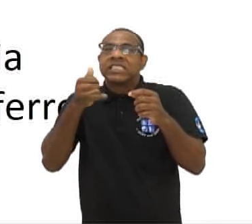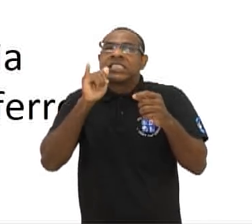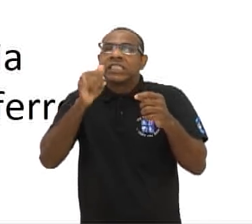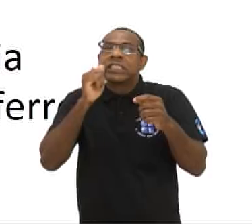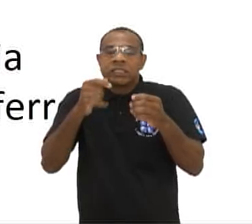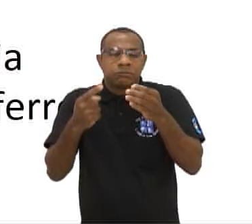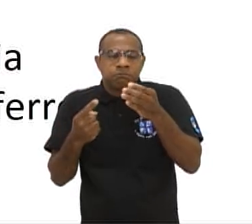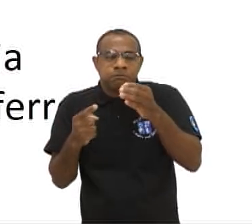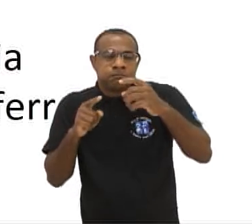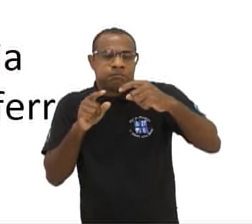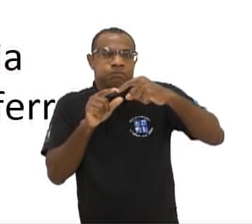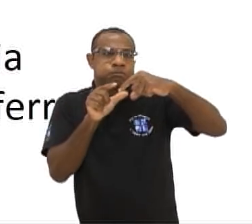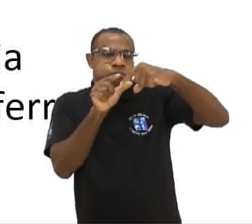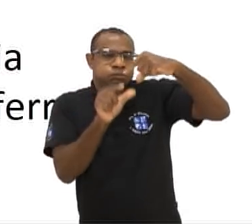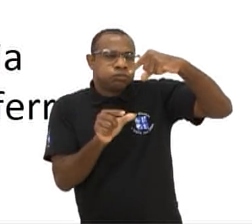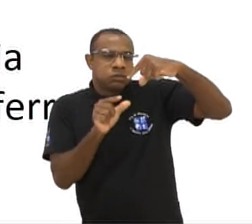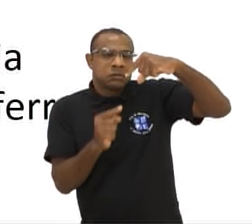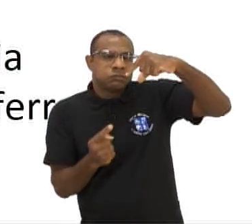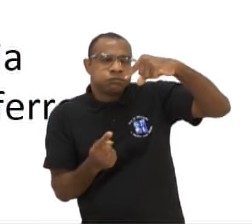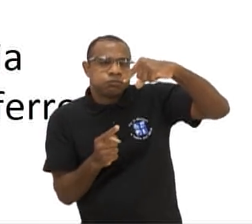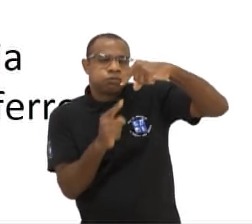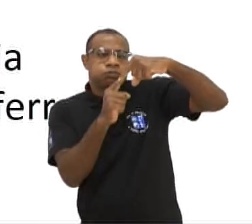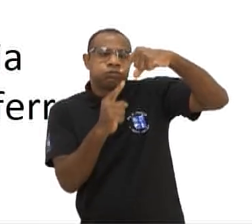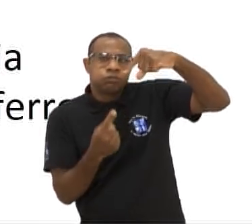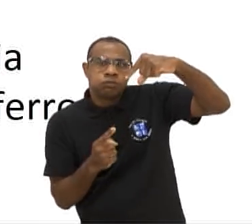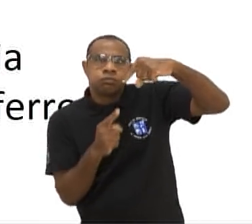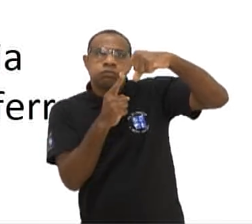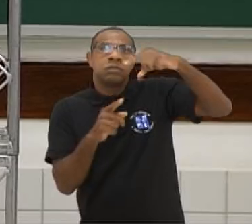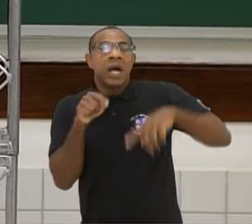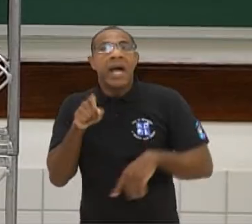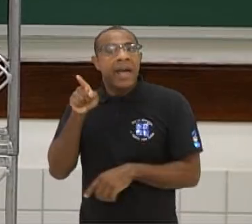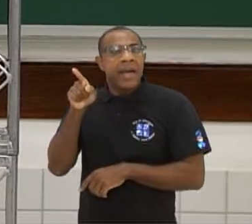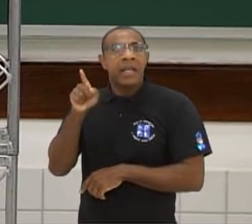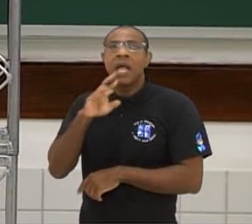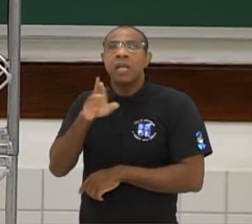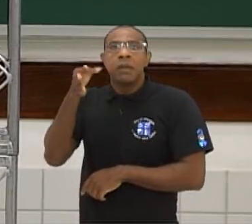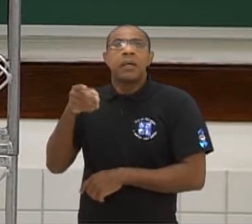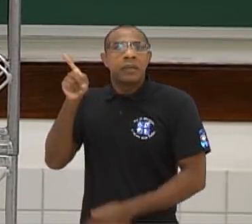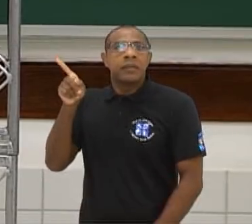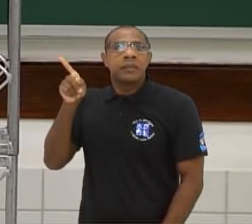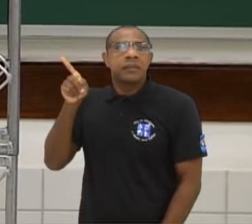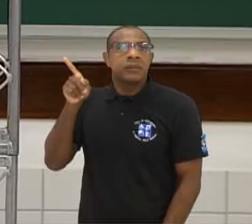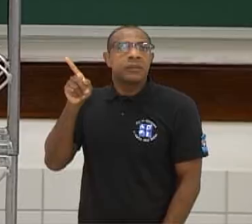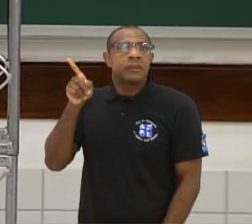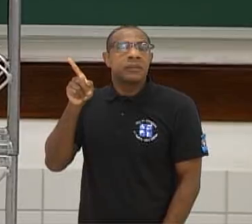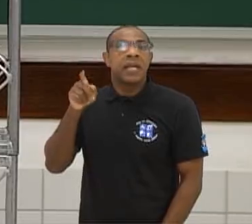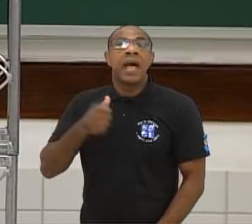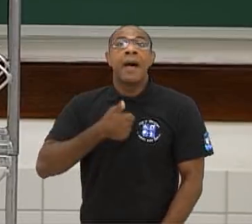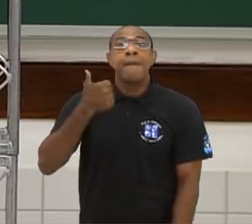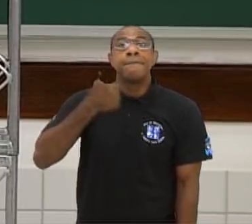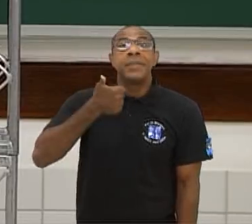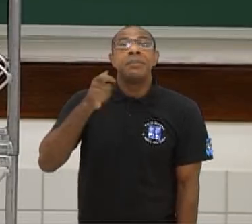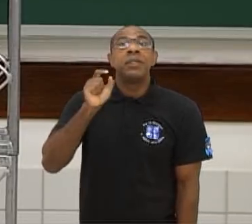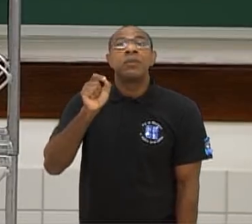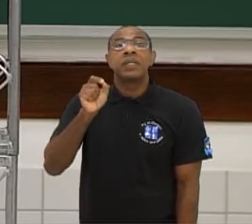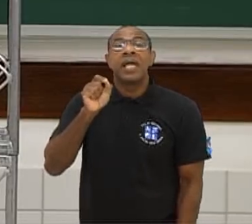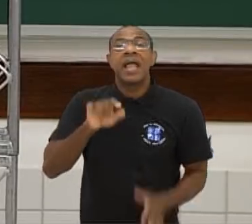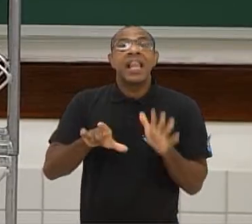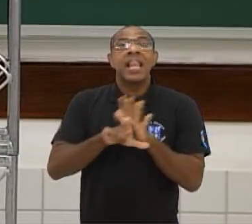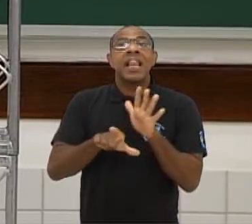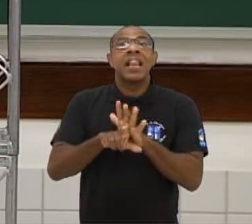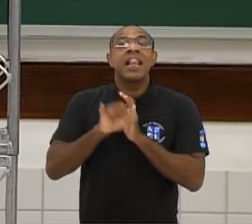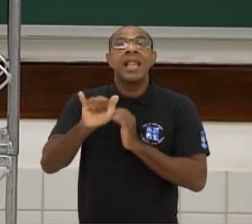E é essa a nossa resposta mesmo. Olha só, isso daqui é o que diz a nossa primeira lei